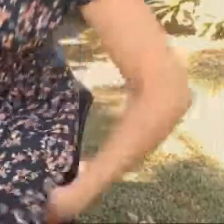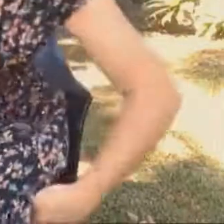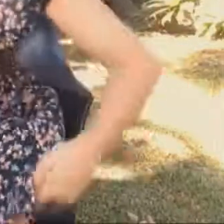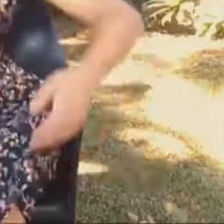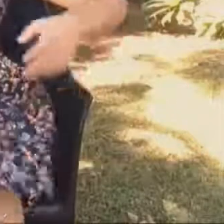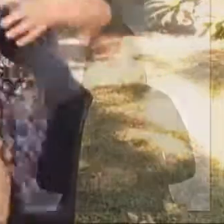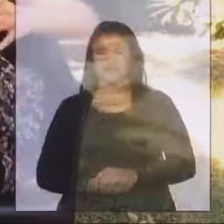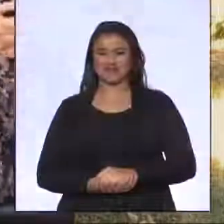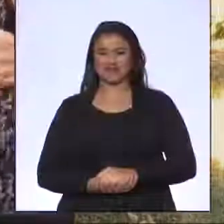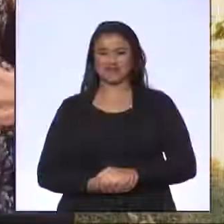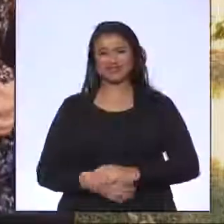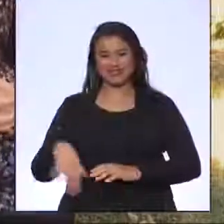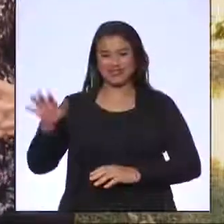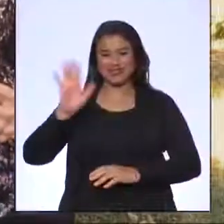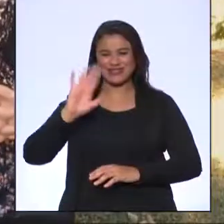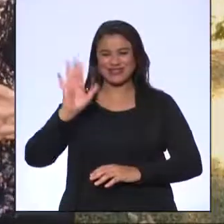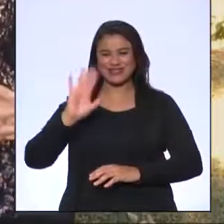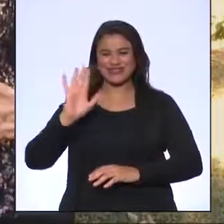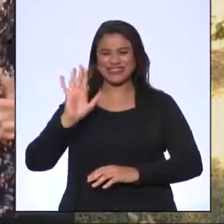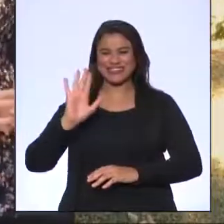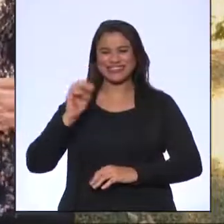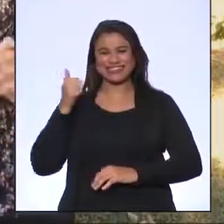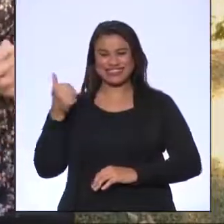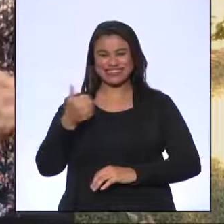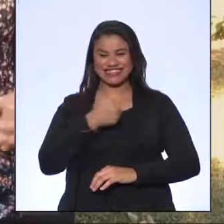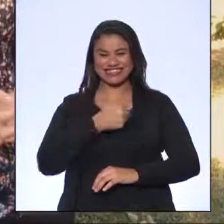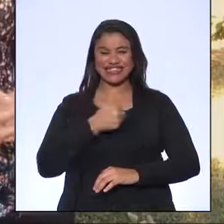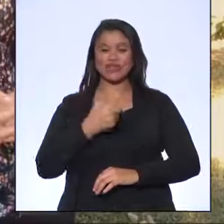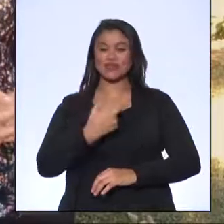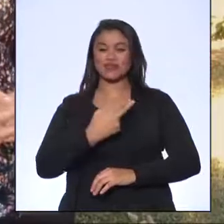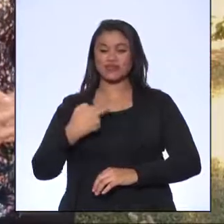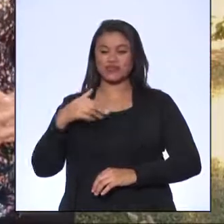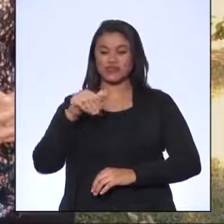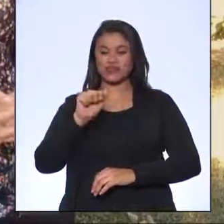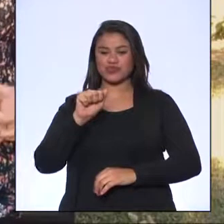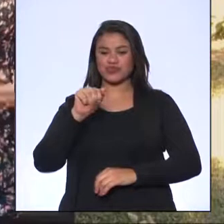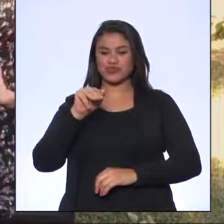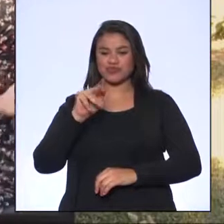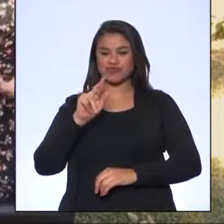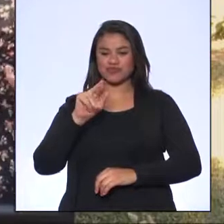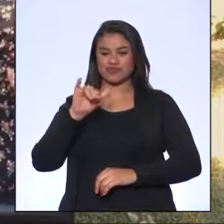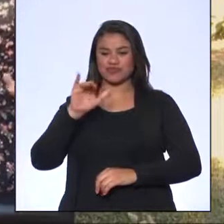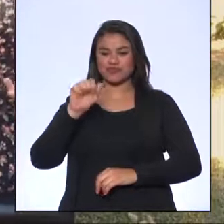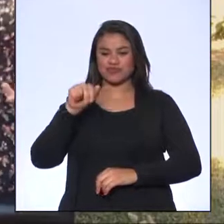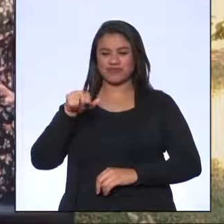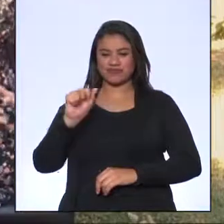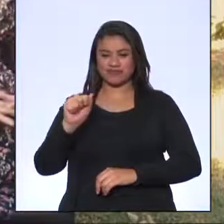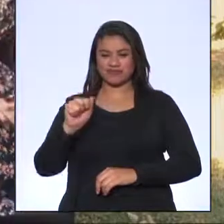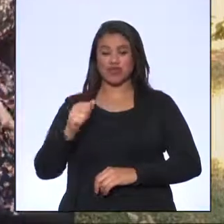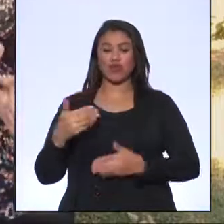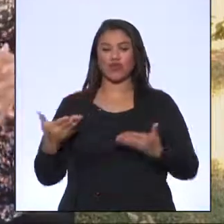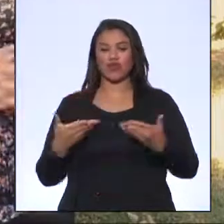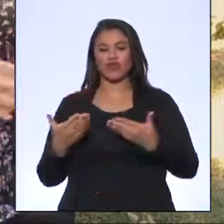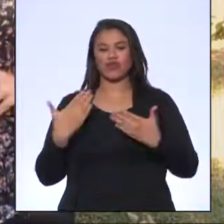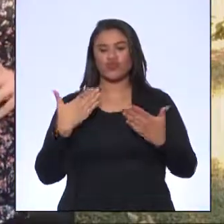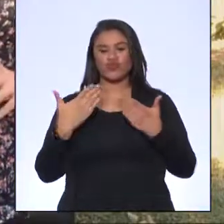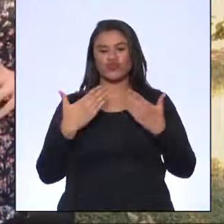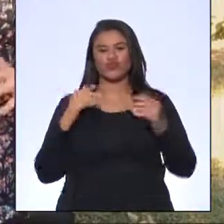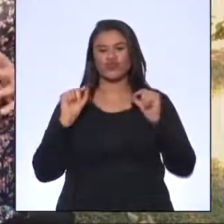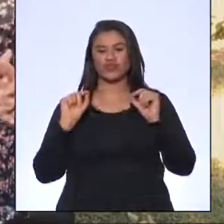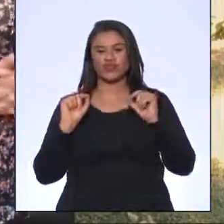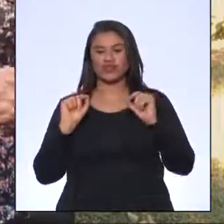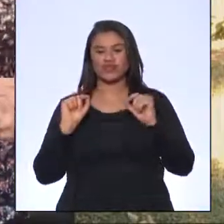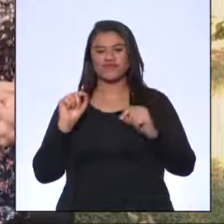Olá, pessoas! Tudo bem? Aqui quem fala é a professora Mariana. Eu vim hoje conversar um pouquinho com vocês